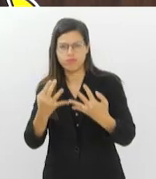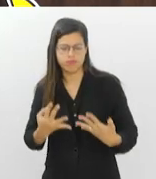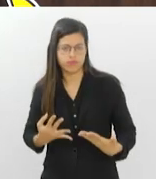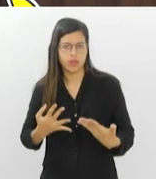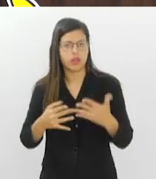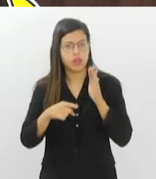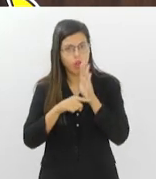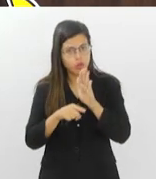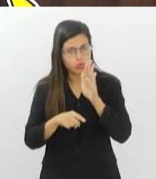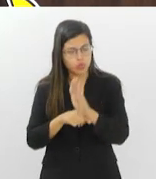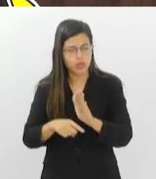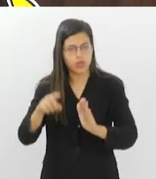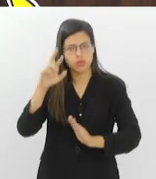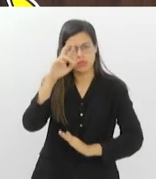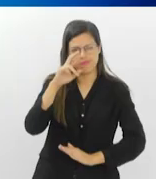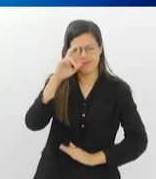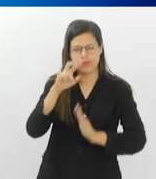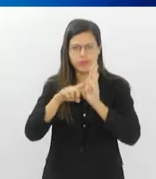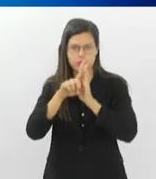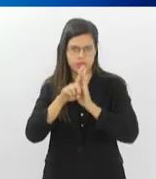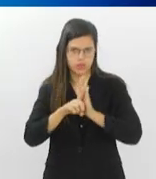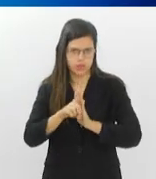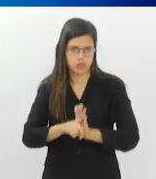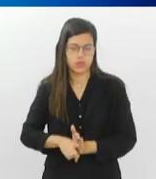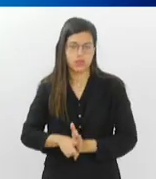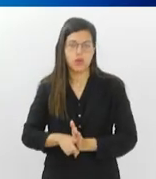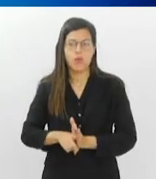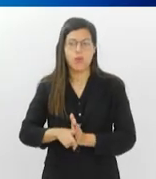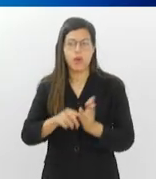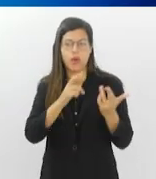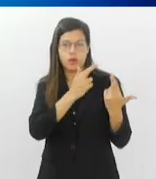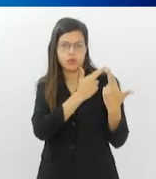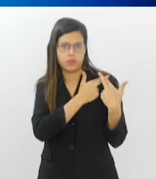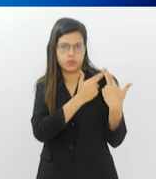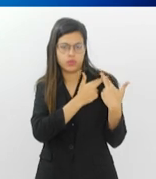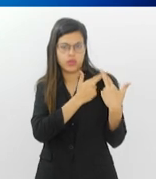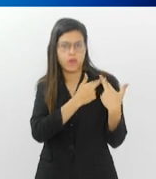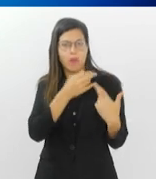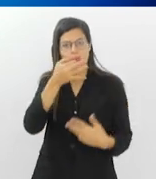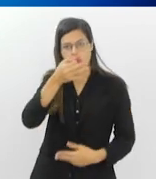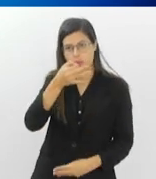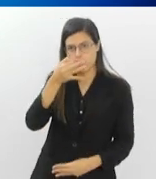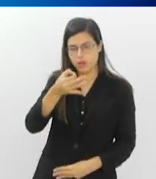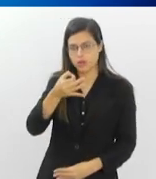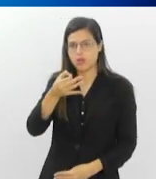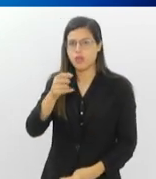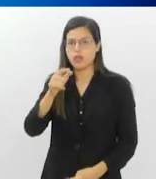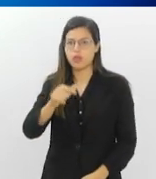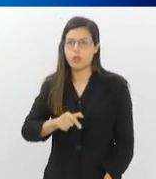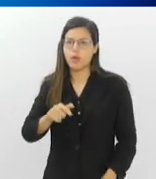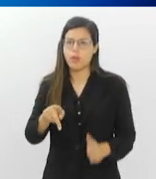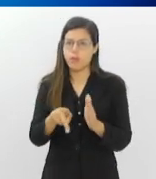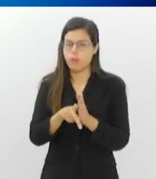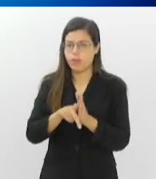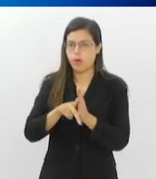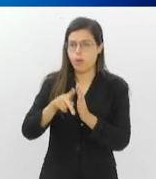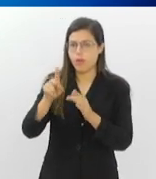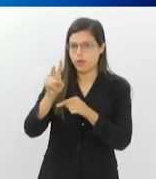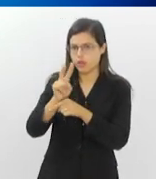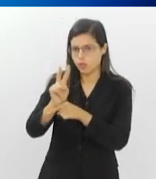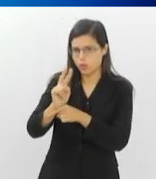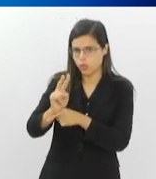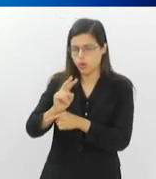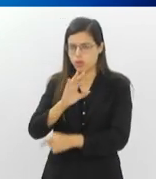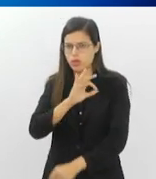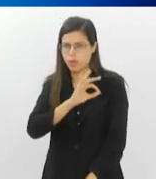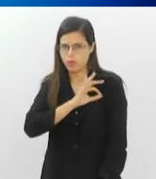ajudado bastante nas investigações. A responsável pelos depoimentos é a inspetora da Polícia Civil, Rafaela